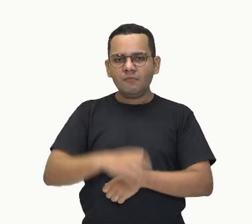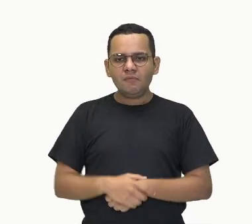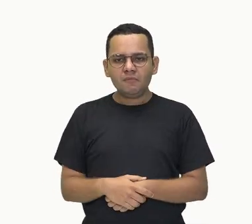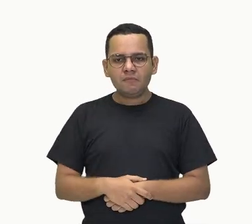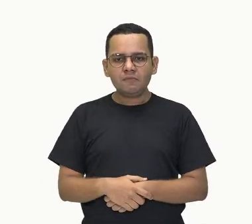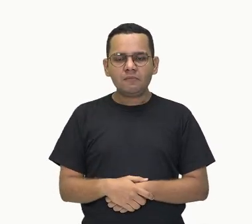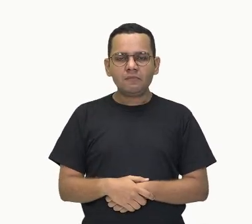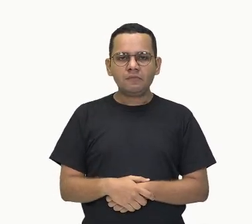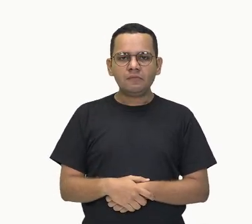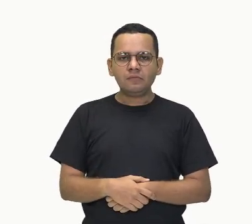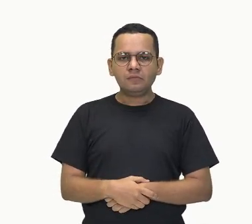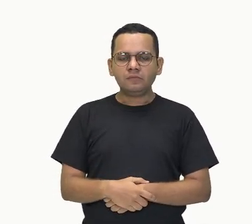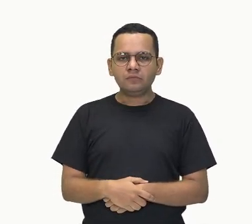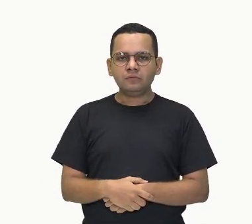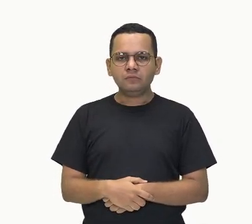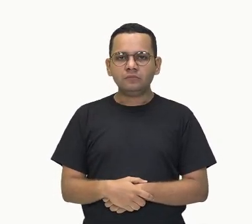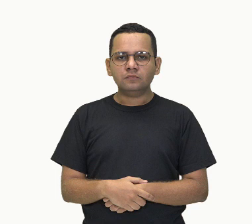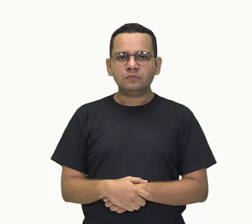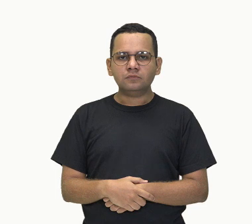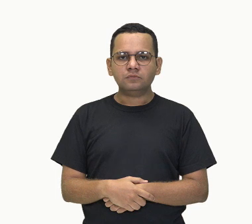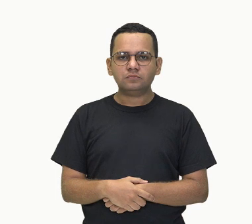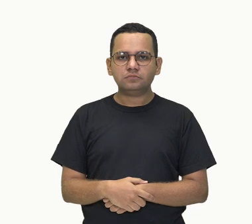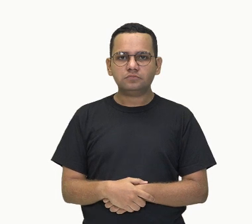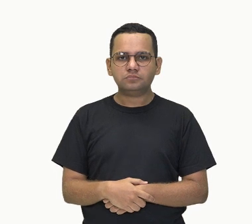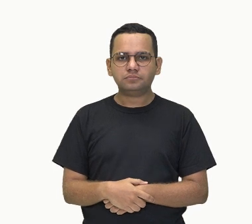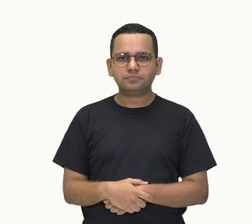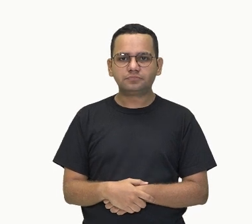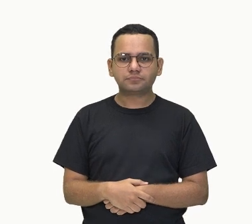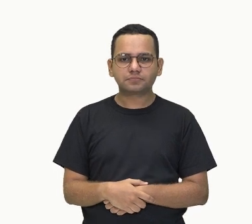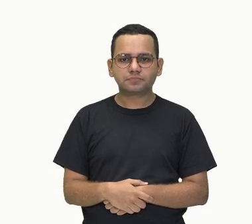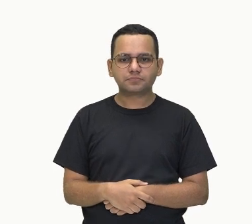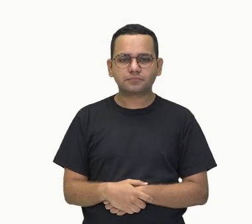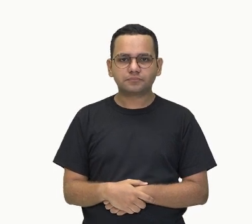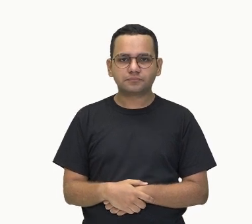temos que fazer, né? A gente precisa, então,